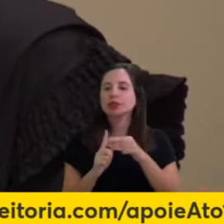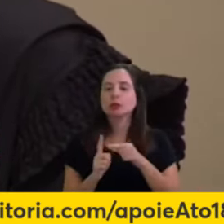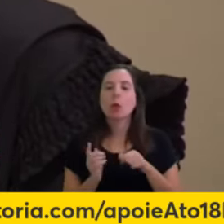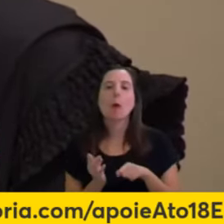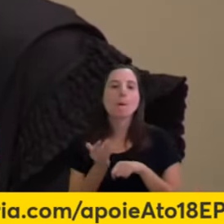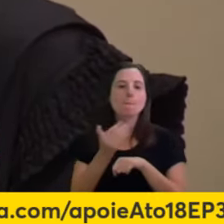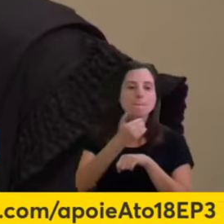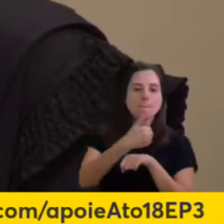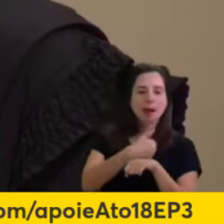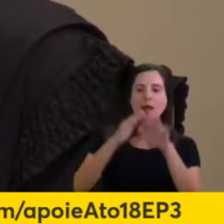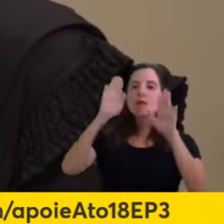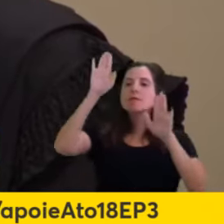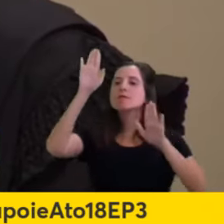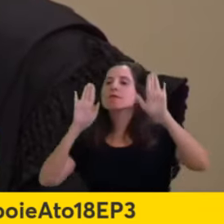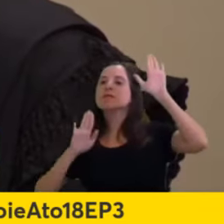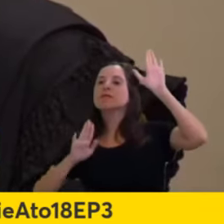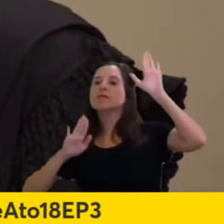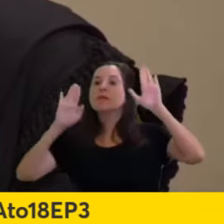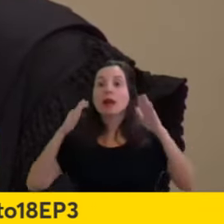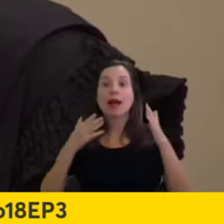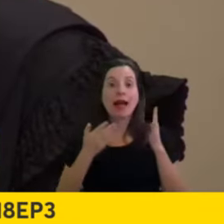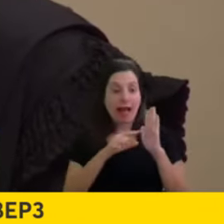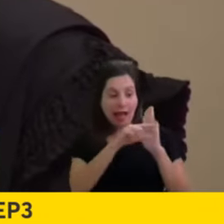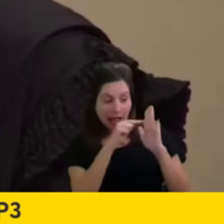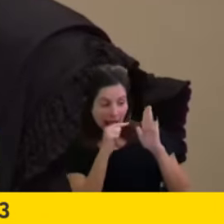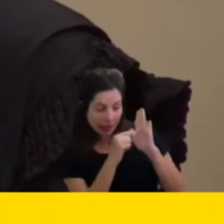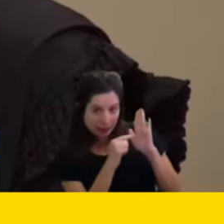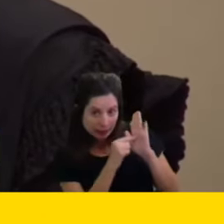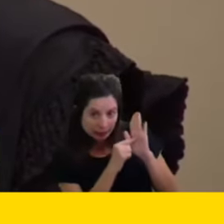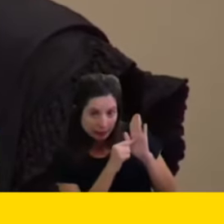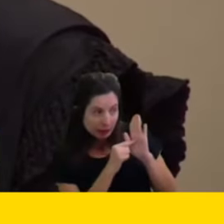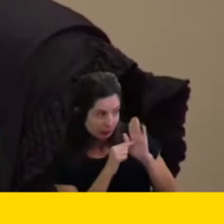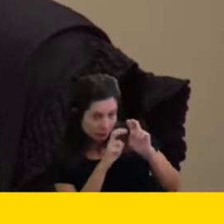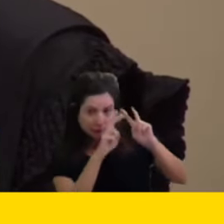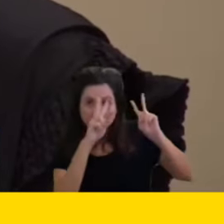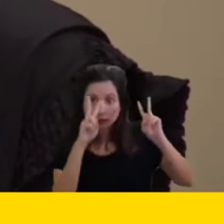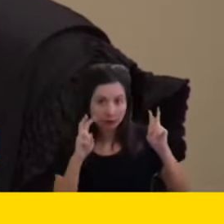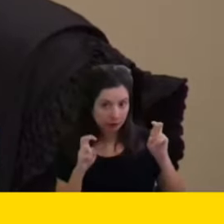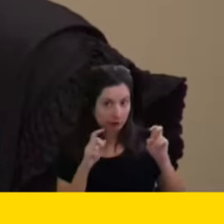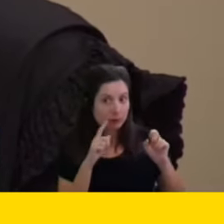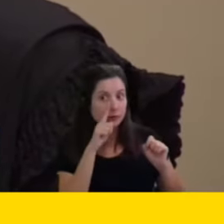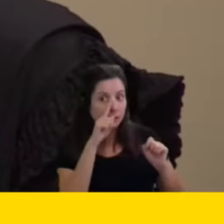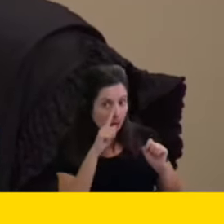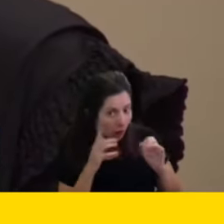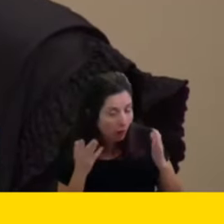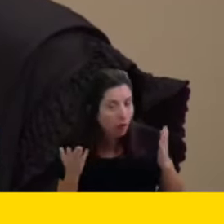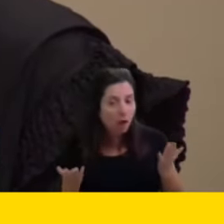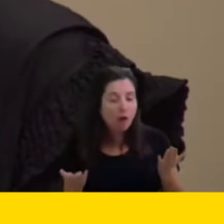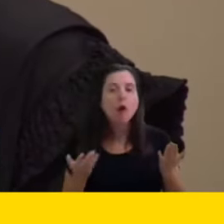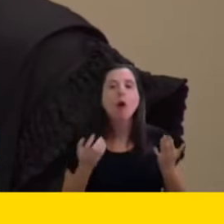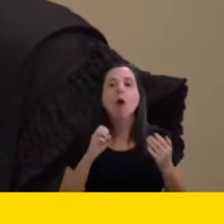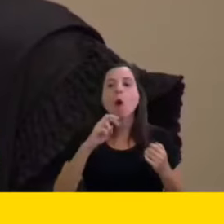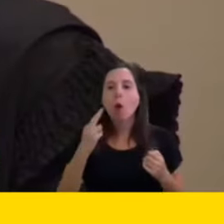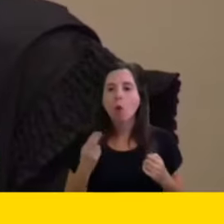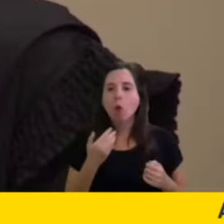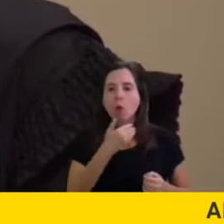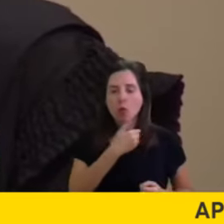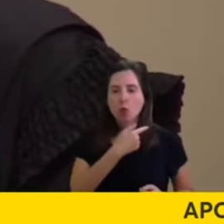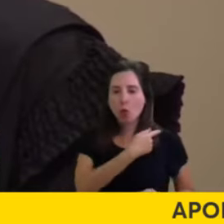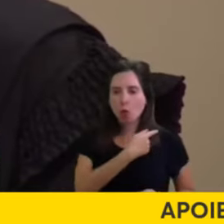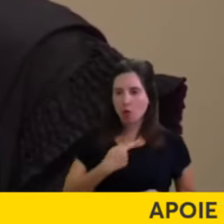presidencial e aqui senhor presidente abre um parênteses perigoso ou mesmo outra de grande porte como Governador ou